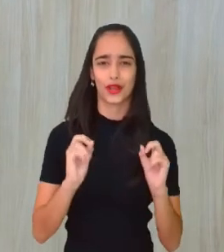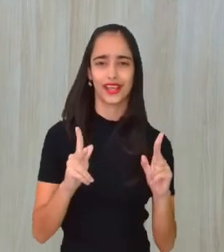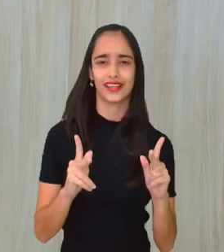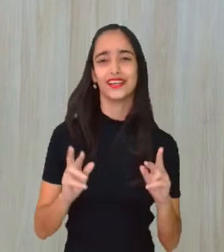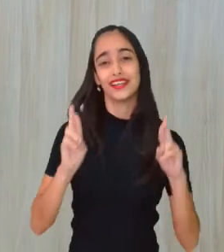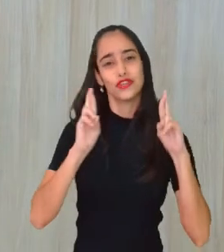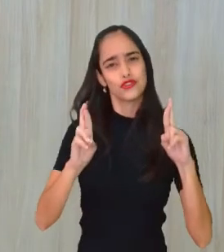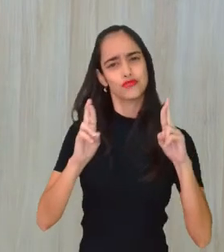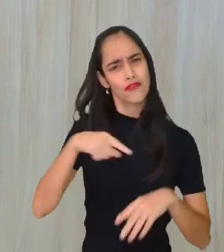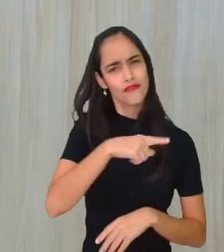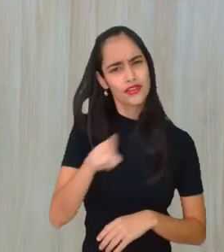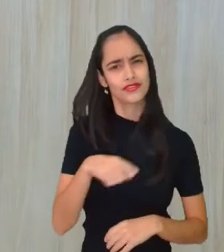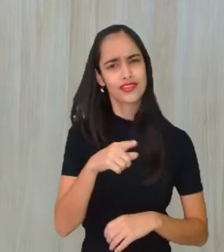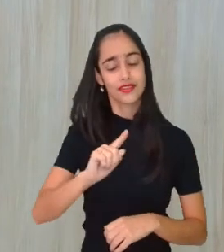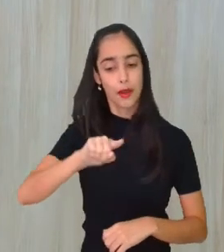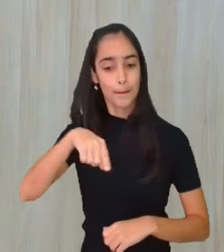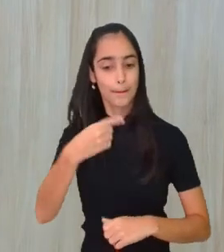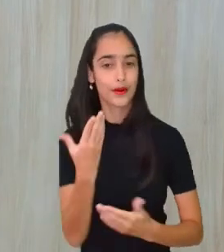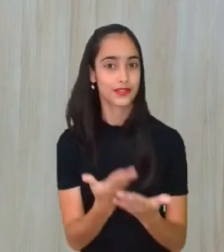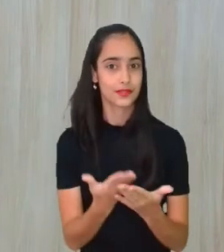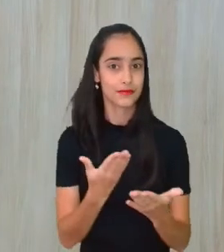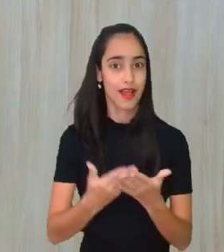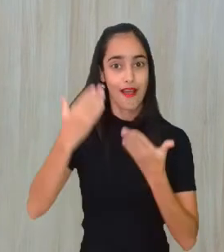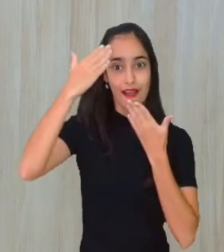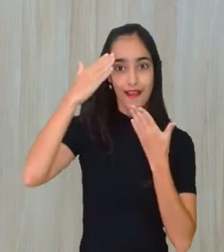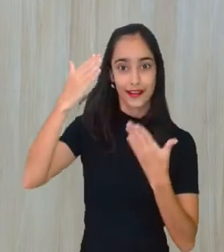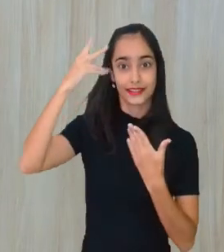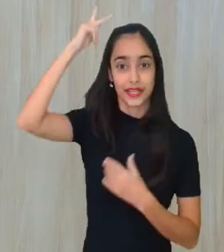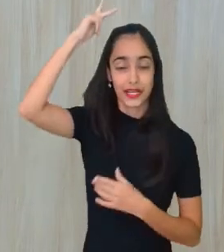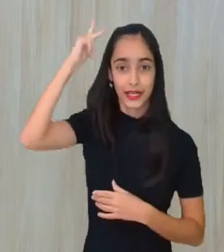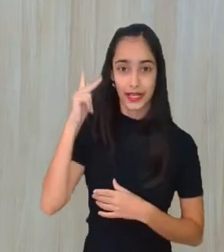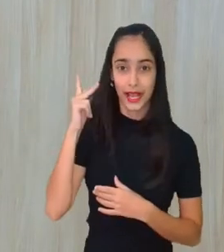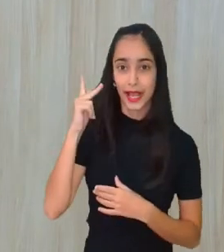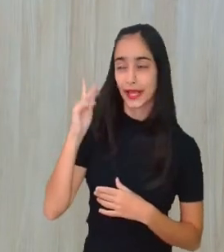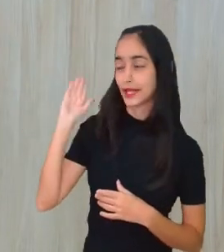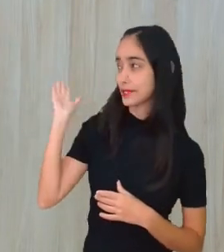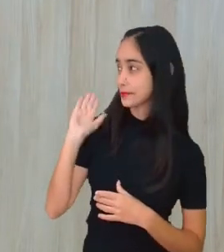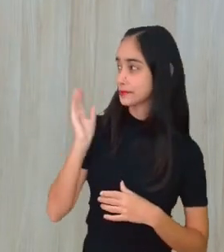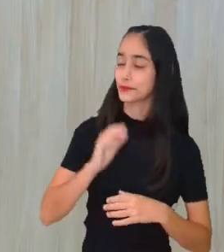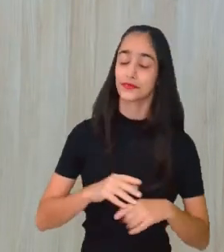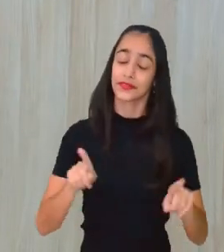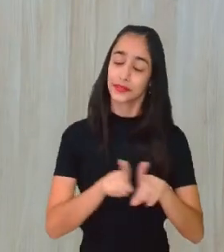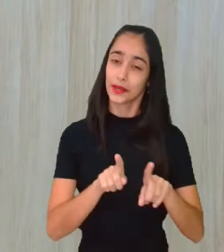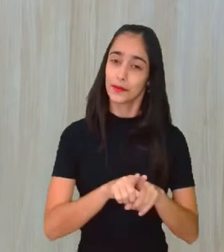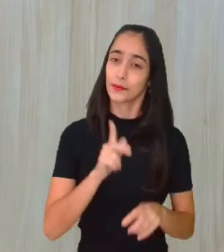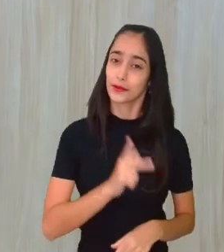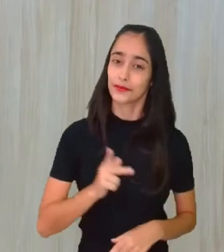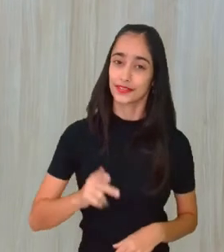na próxima aula. Agradeço a nossa querida Karen por nos acompanhar, a professora Isabel e toda